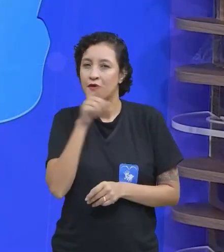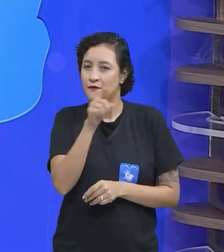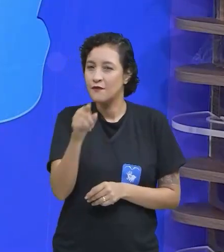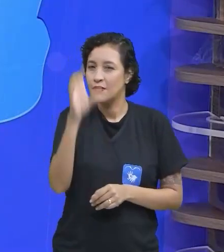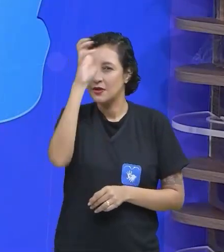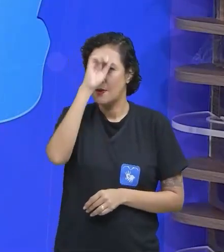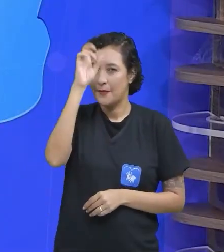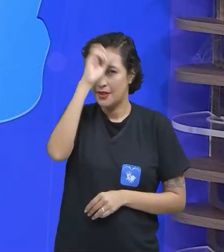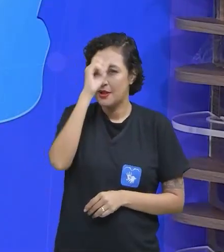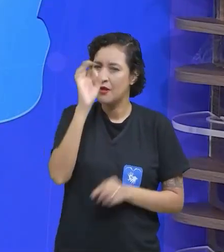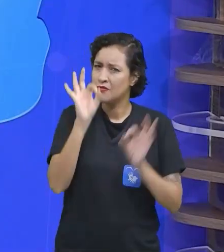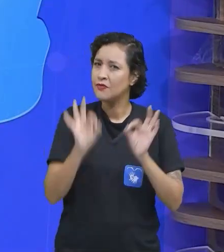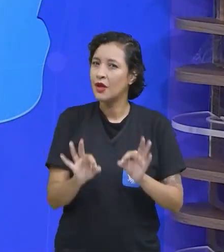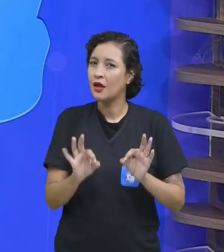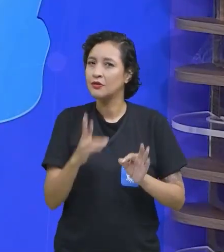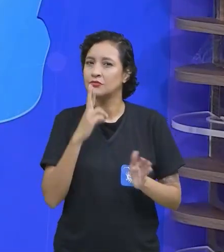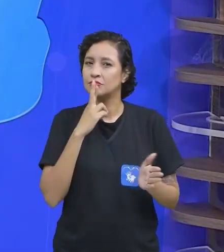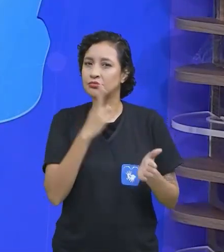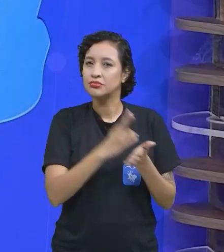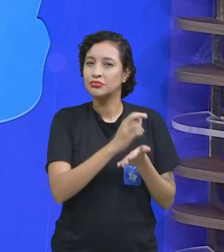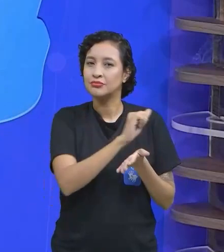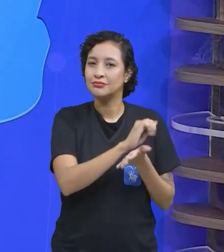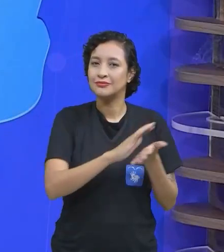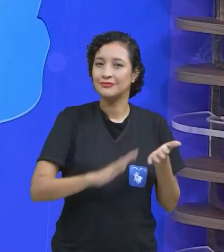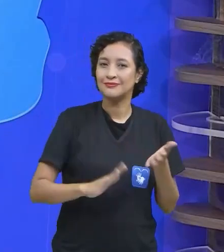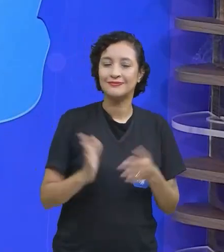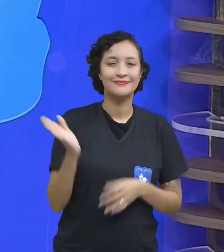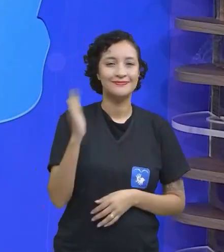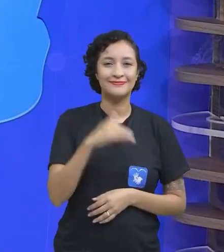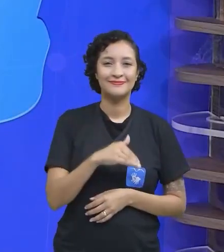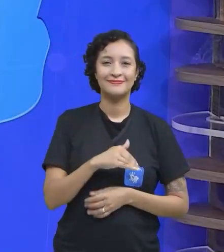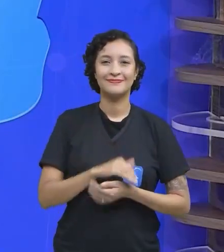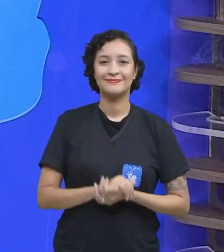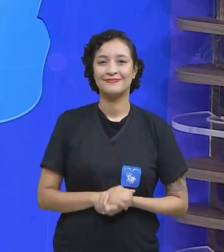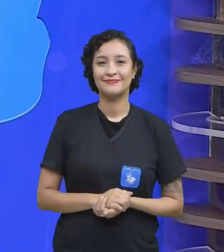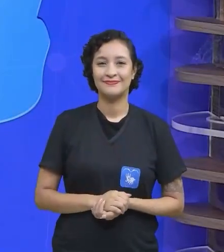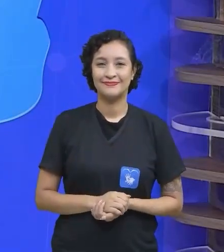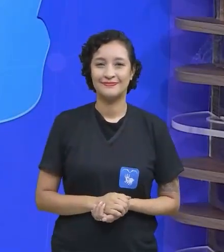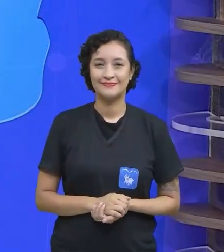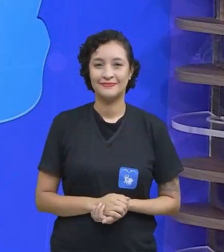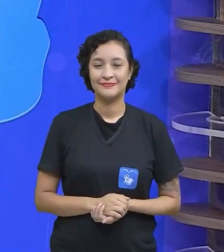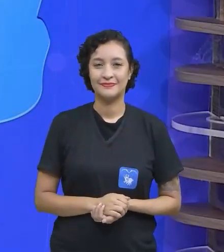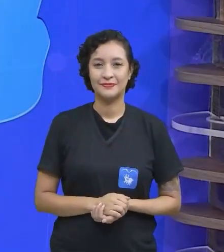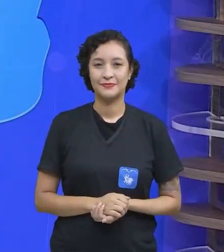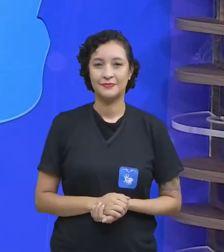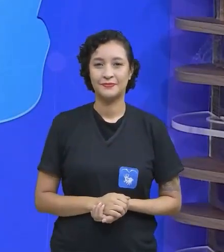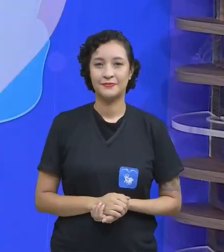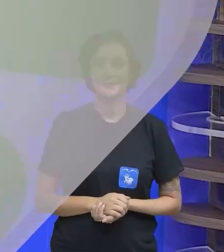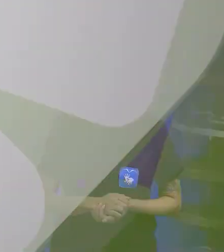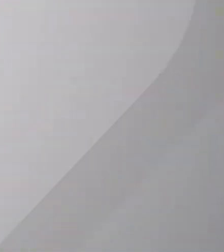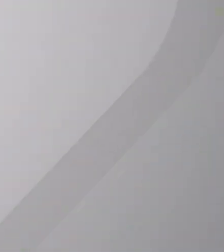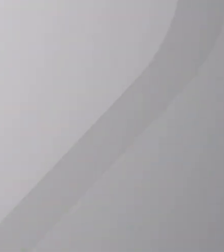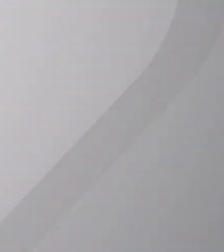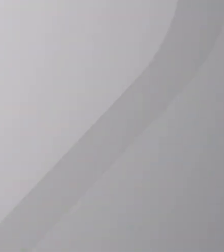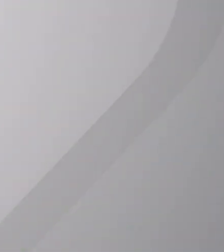ser aprendido. Então, vamos lá, vamos para o nosso exercitando. Vamos lá?